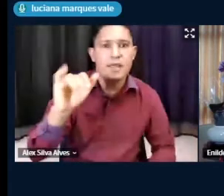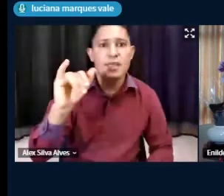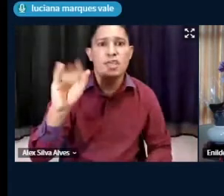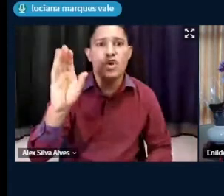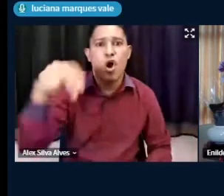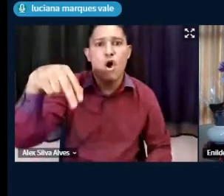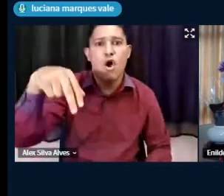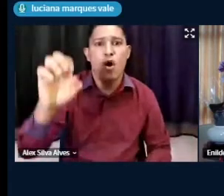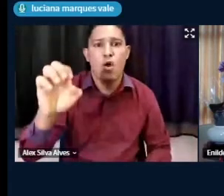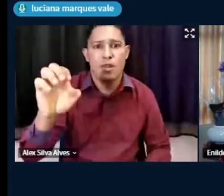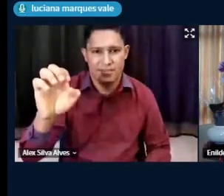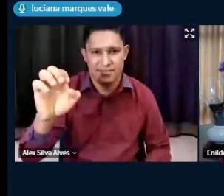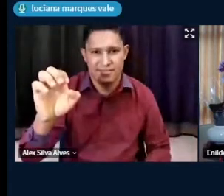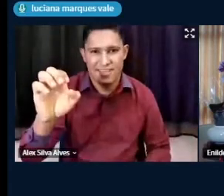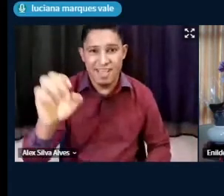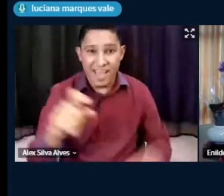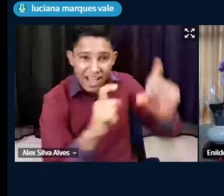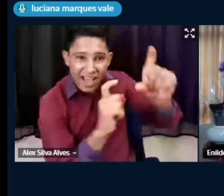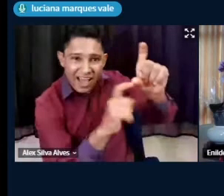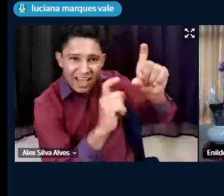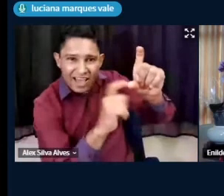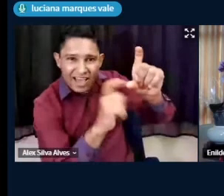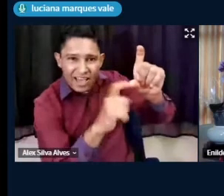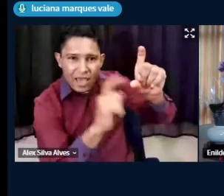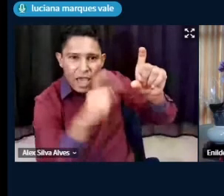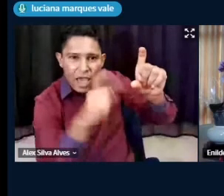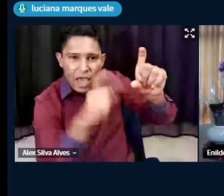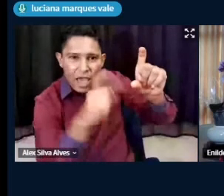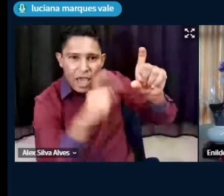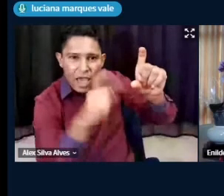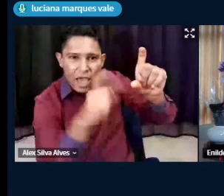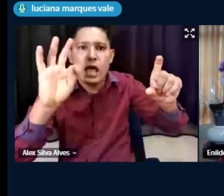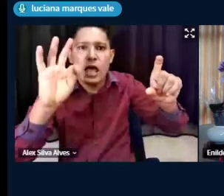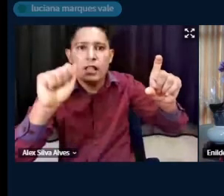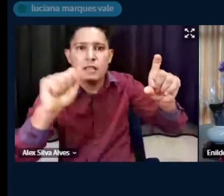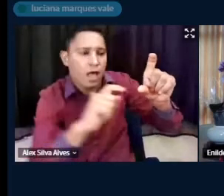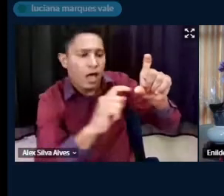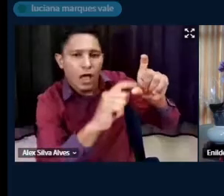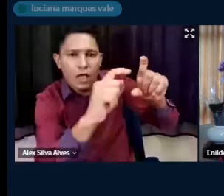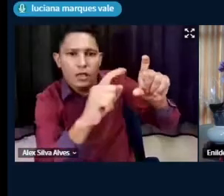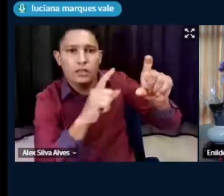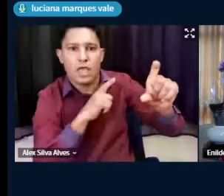ele apresenta a forma com que ele é